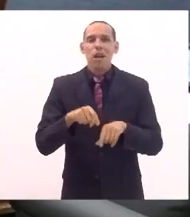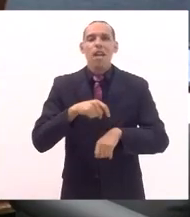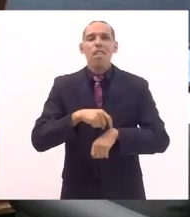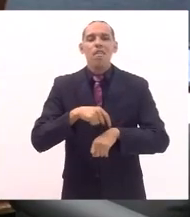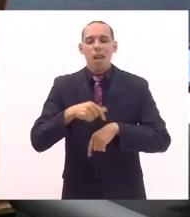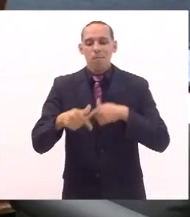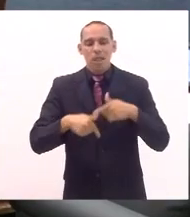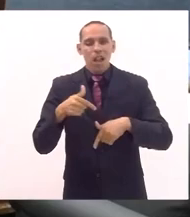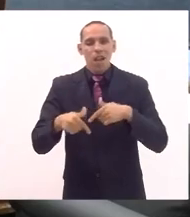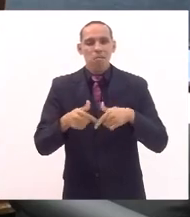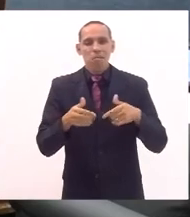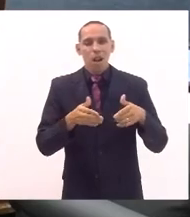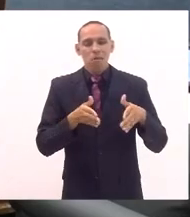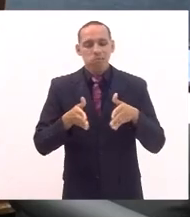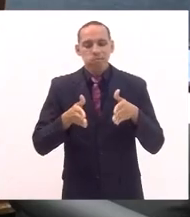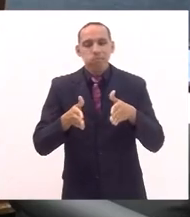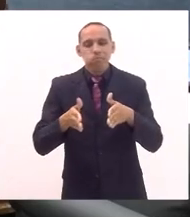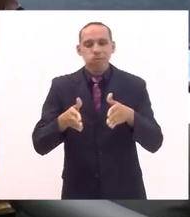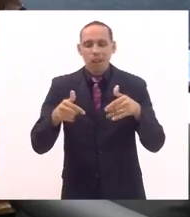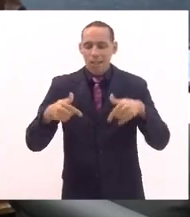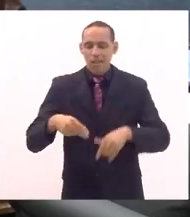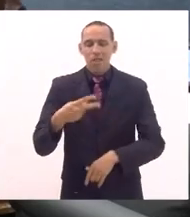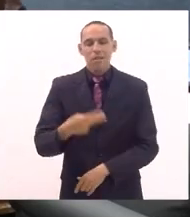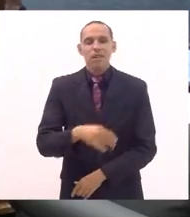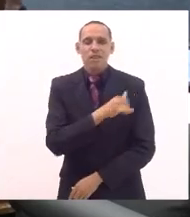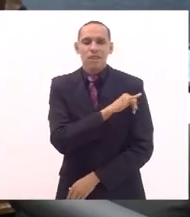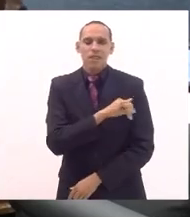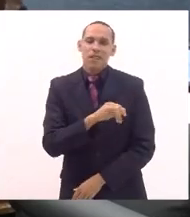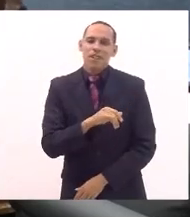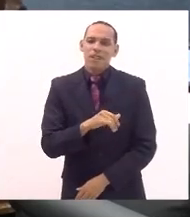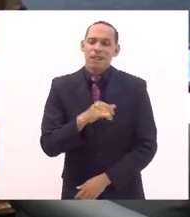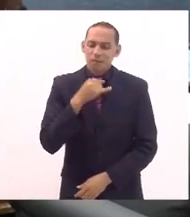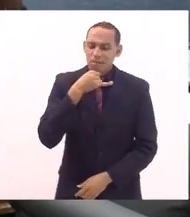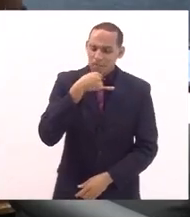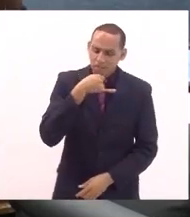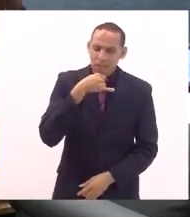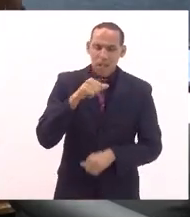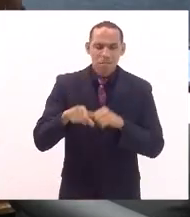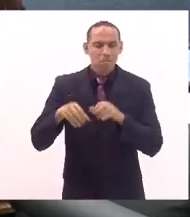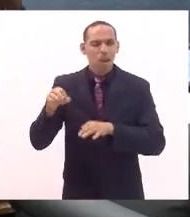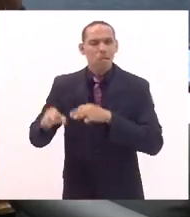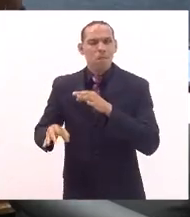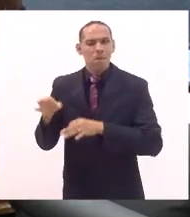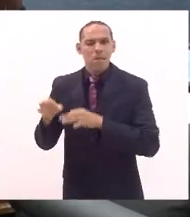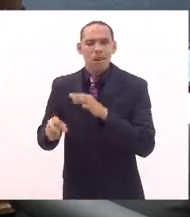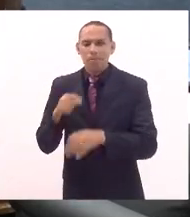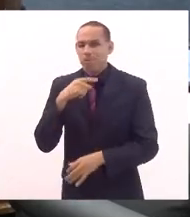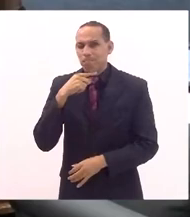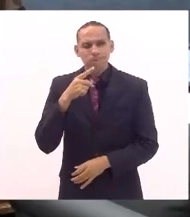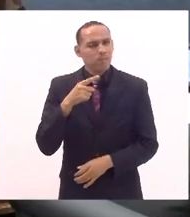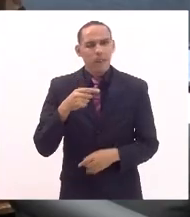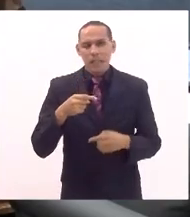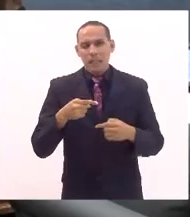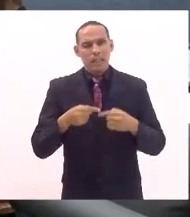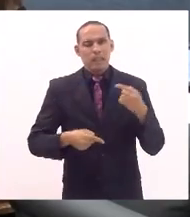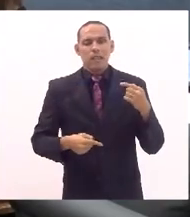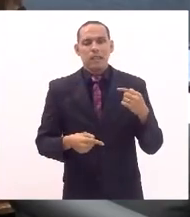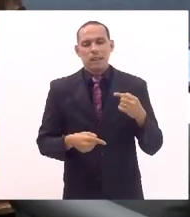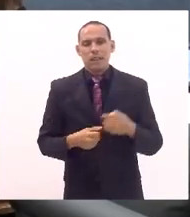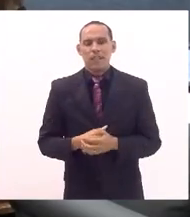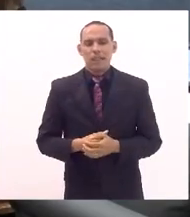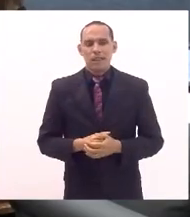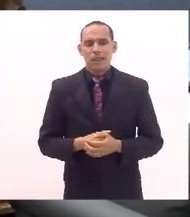da enfermagem no estado do Rio de Janeiro Infelizmente foi judicializado e não conseguimos derrubar